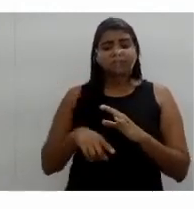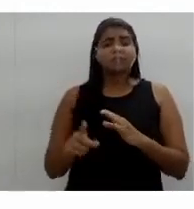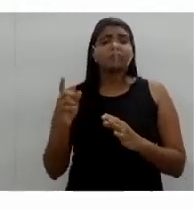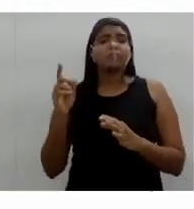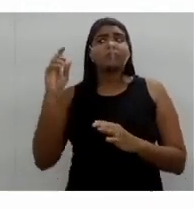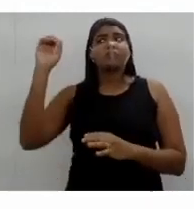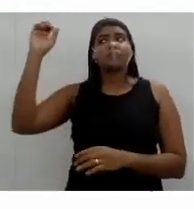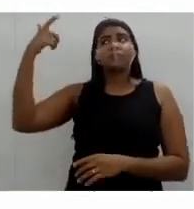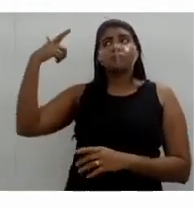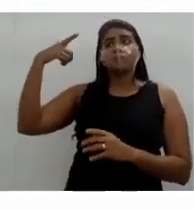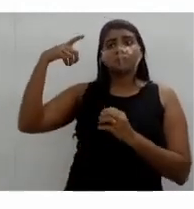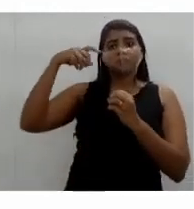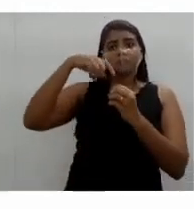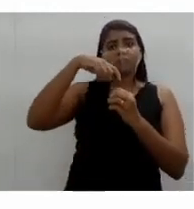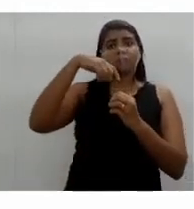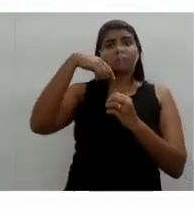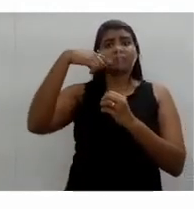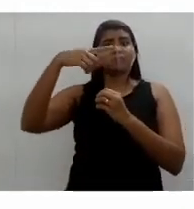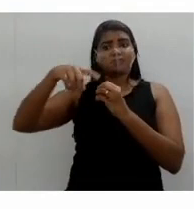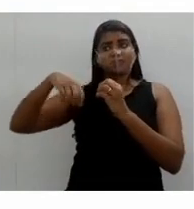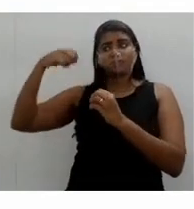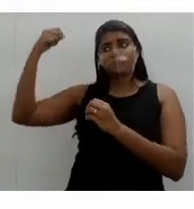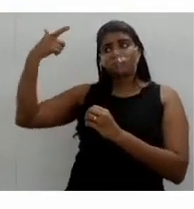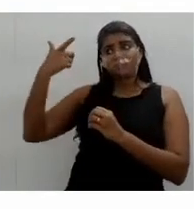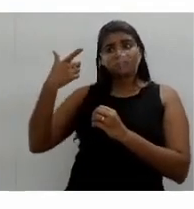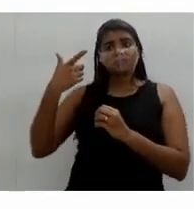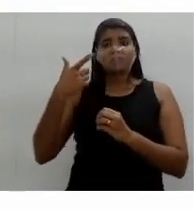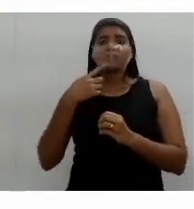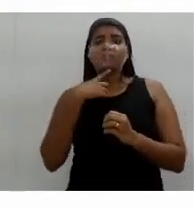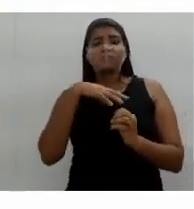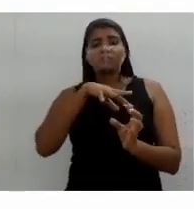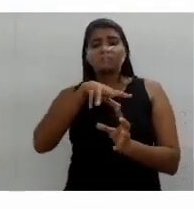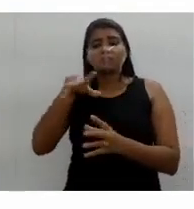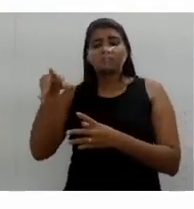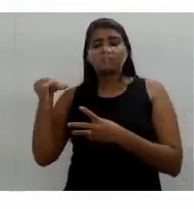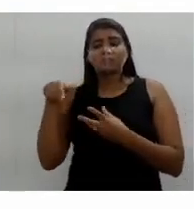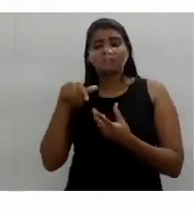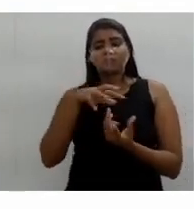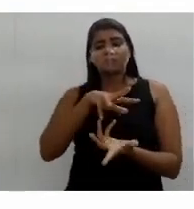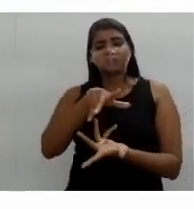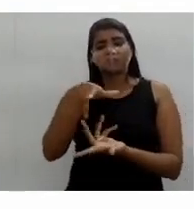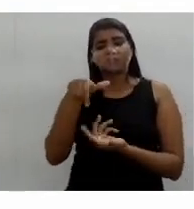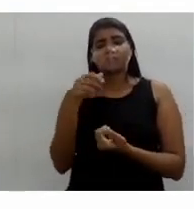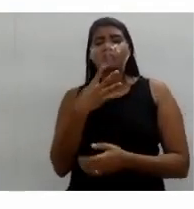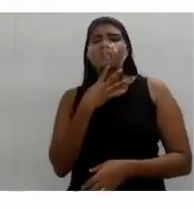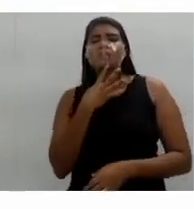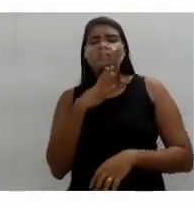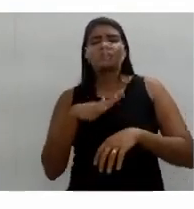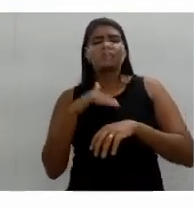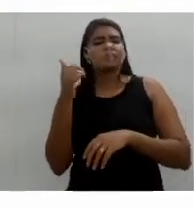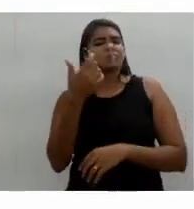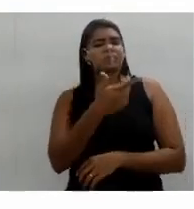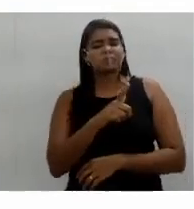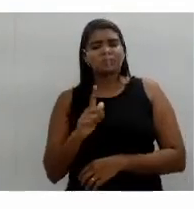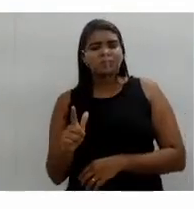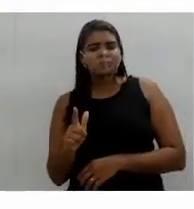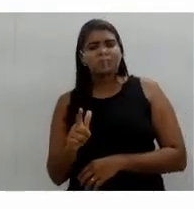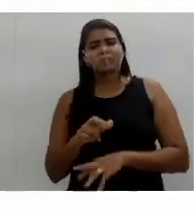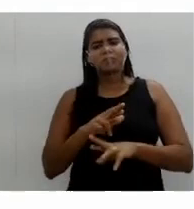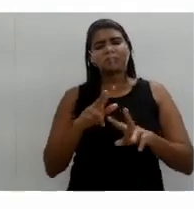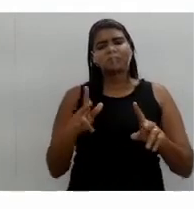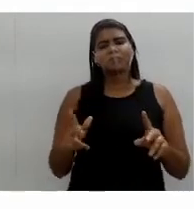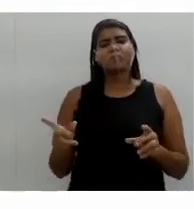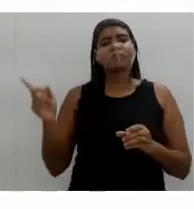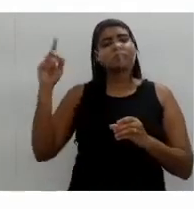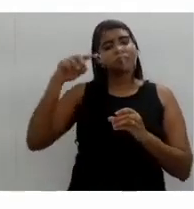sistema solar, conhecer melhor outros planetas, tá? Então, todos esses motivos aí justificam o não